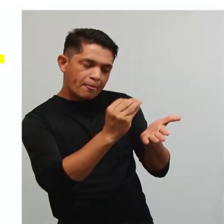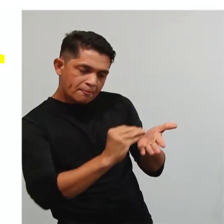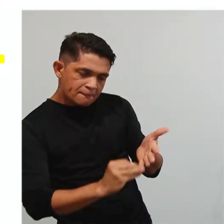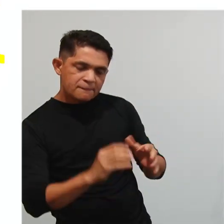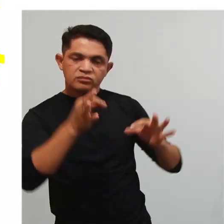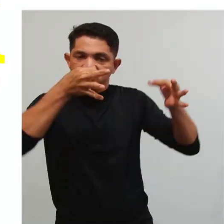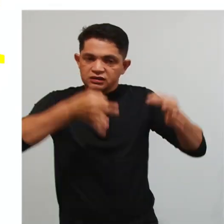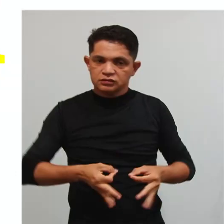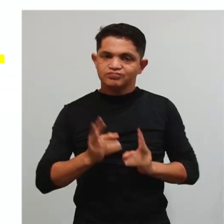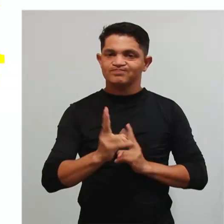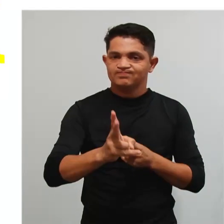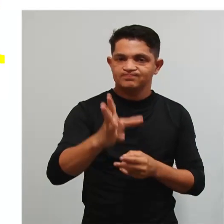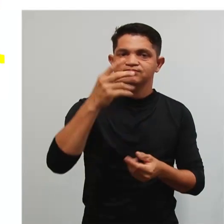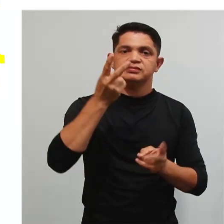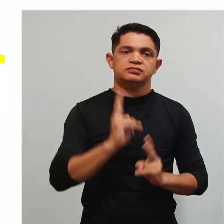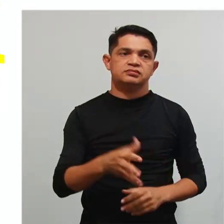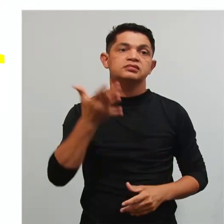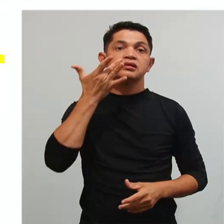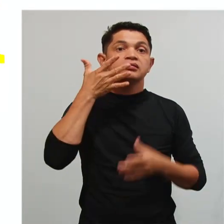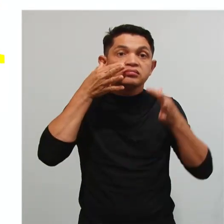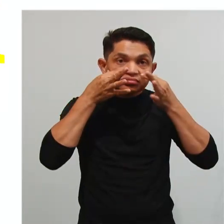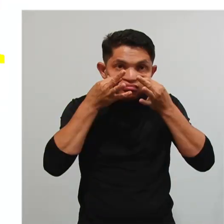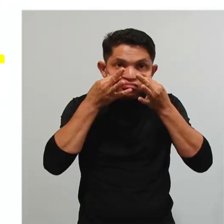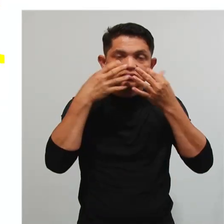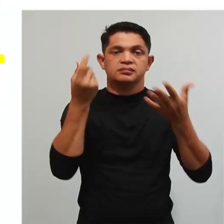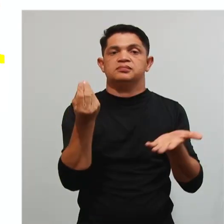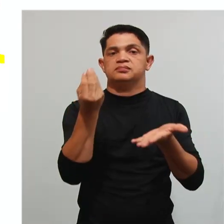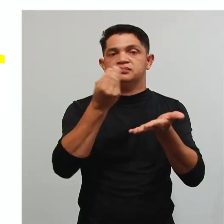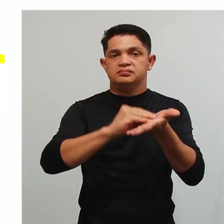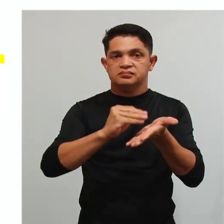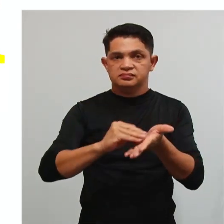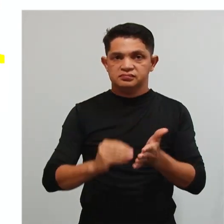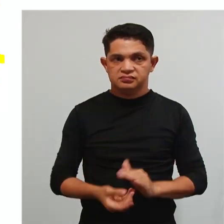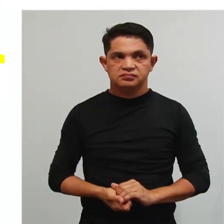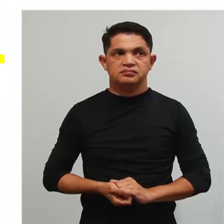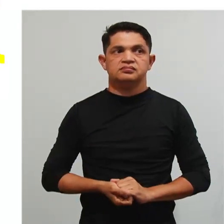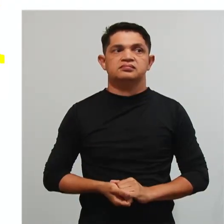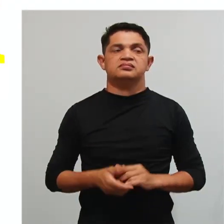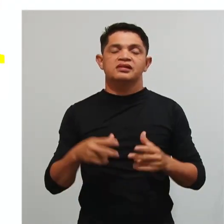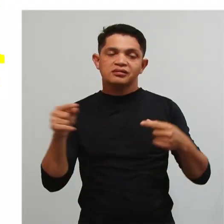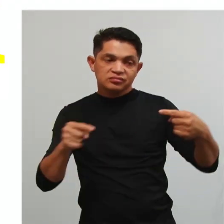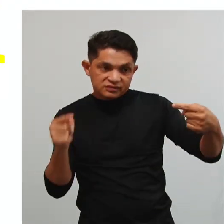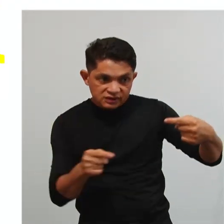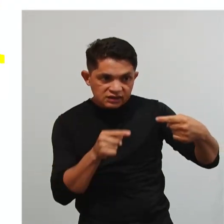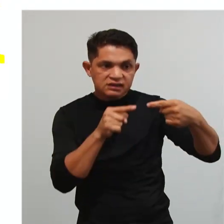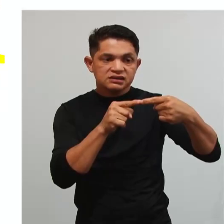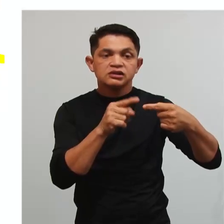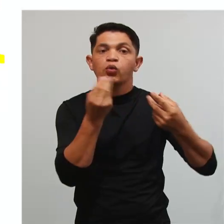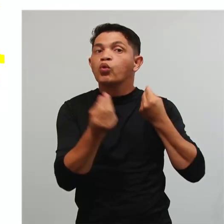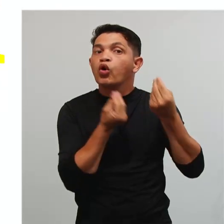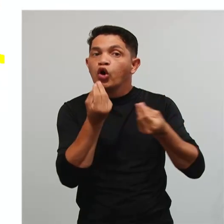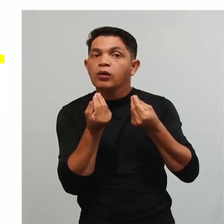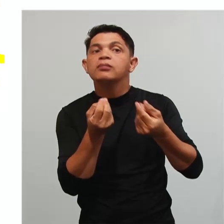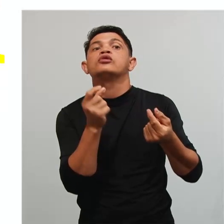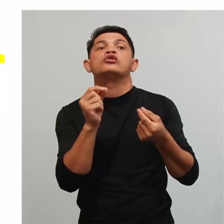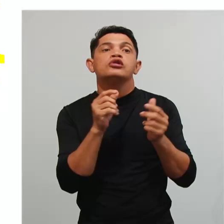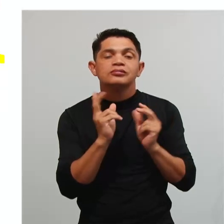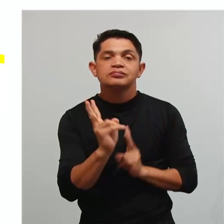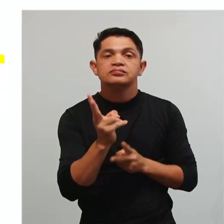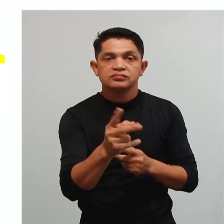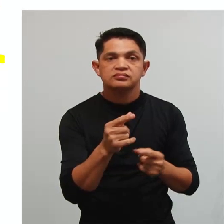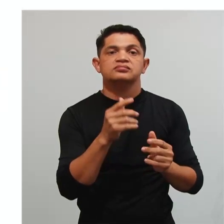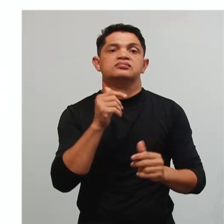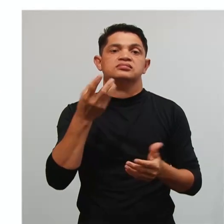em continuidade. Então, são elementos de ligação, né, que você pode utilizar